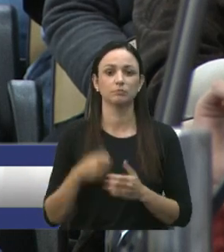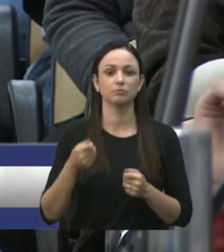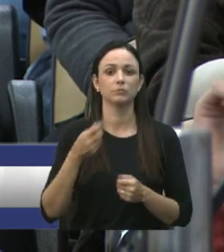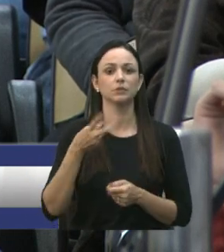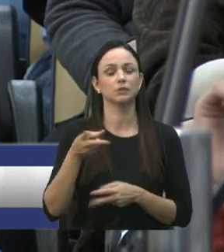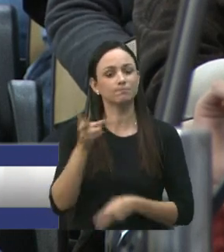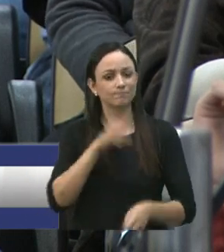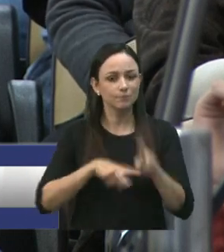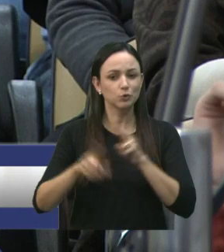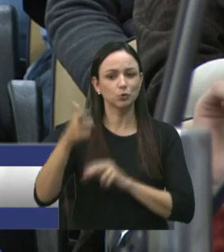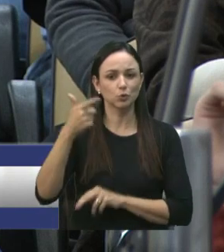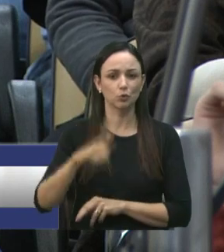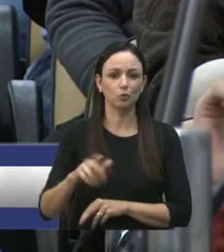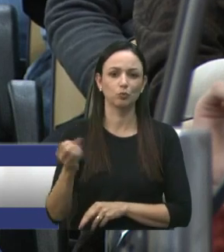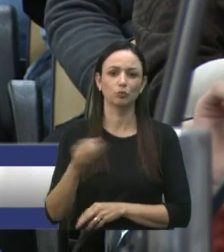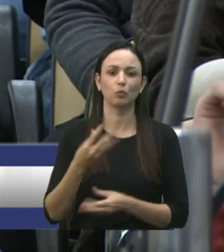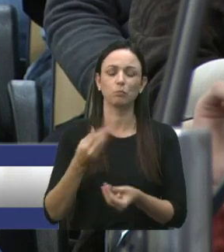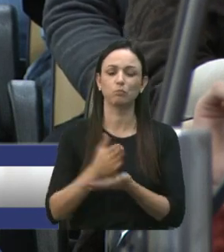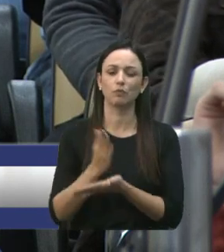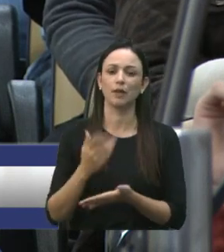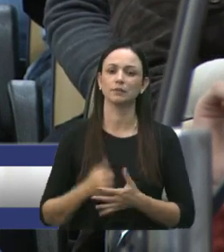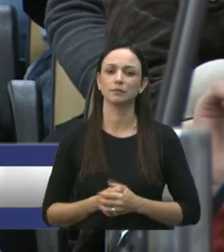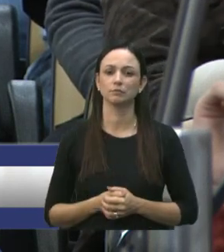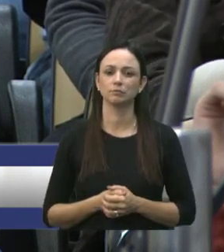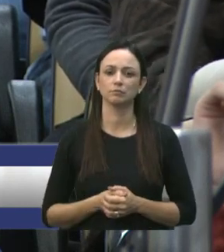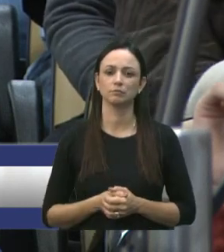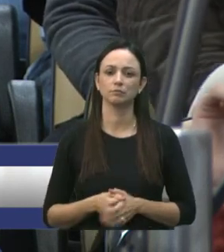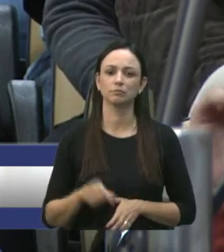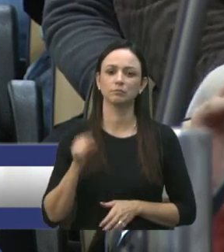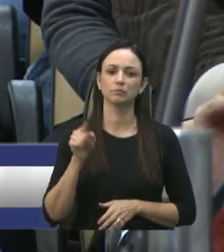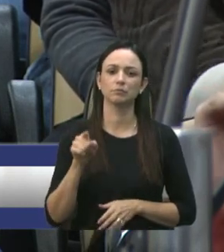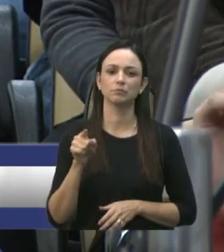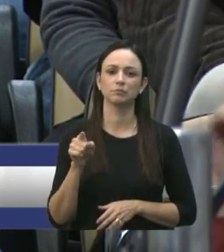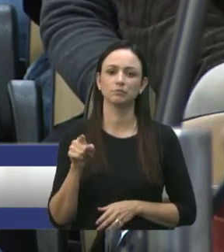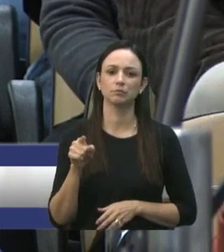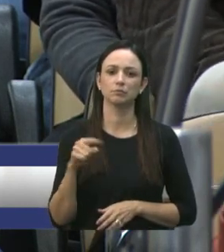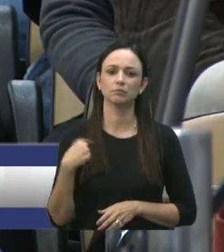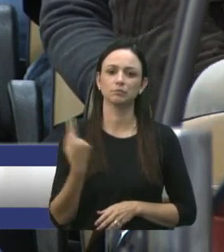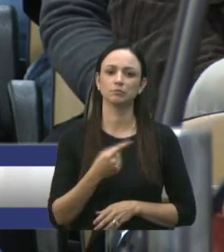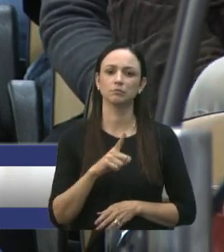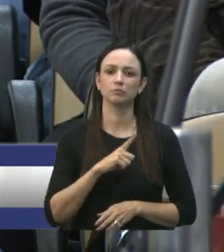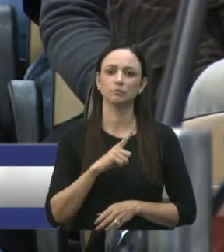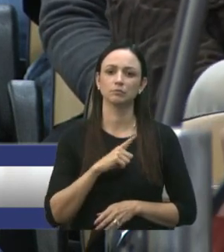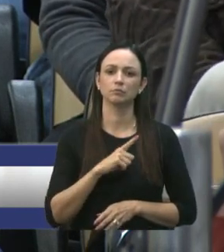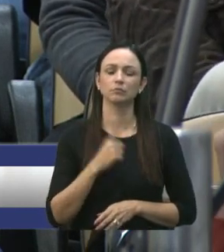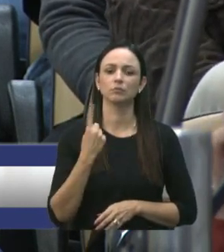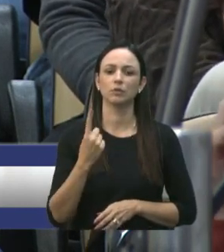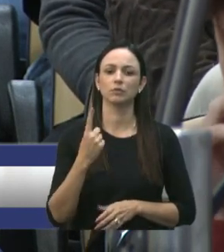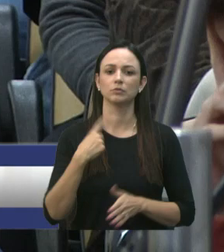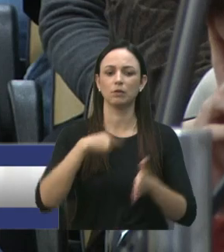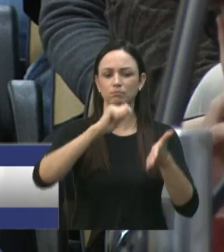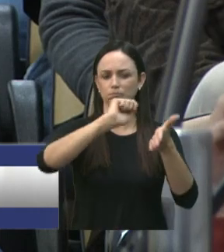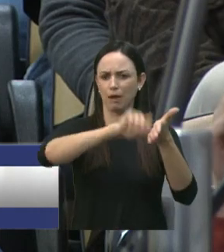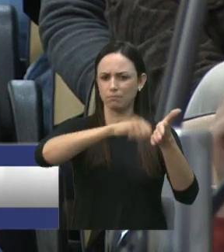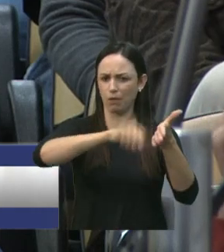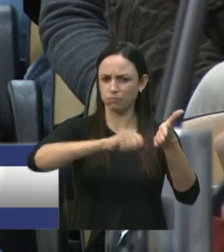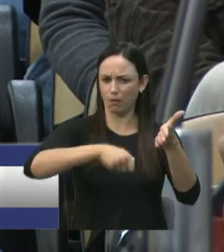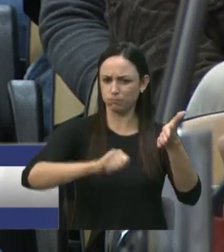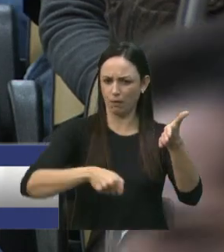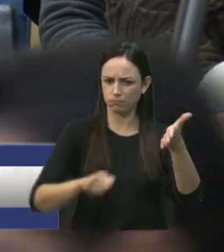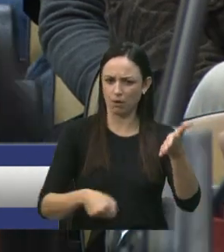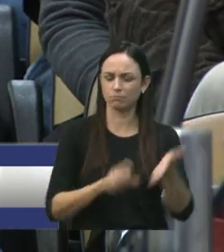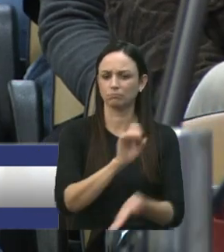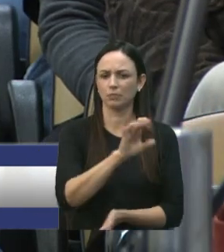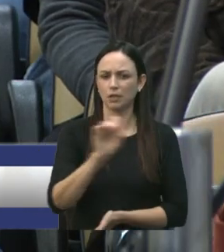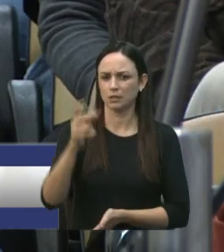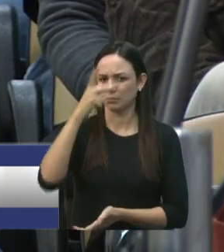revista a forma como ele foi aprovada. Em relação a ele, a gente tem um abaixo-assinado